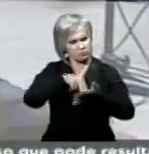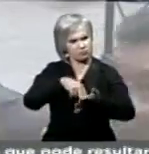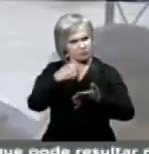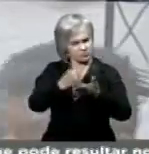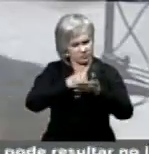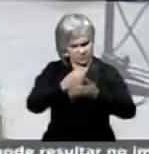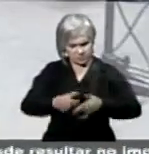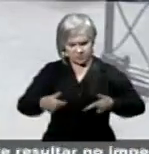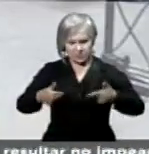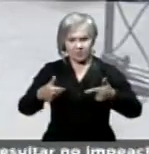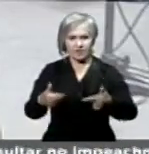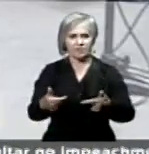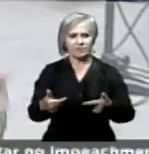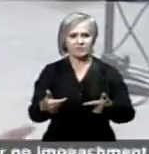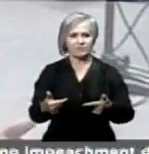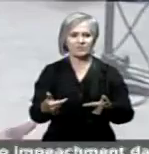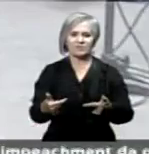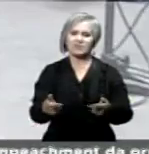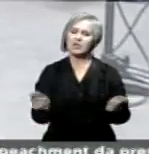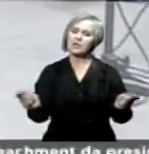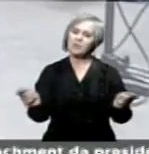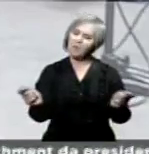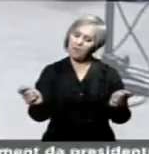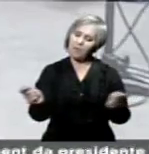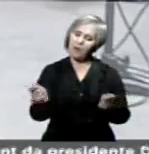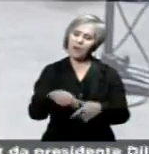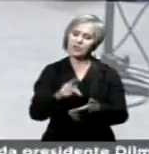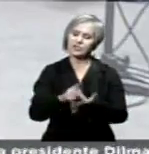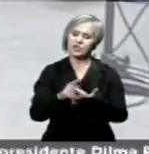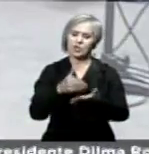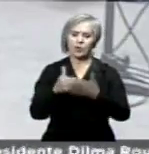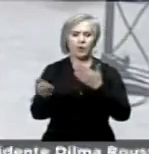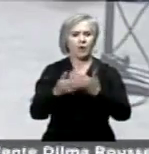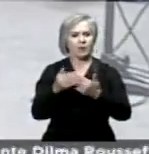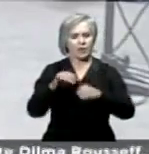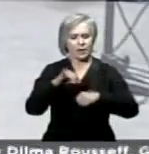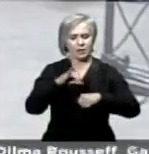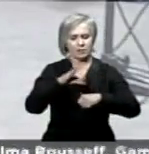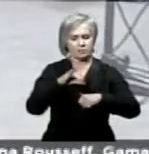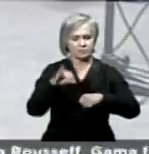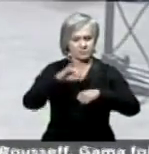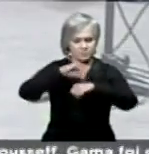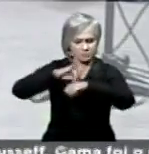se credencia para qualquer cargo em seu estado e no país. Parabéns pelo seu discurso. Minha de voz.